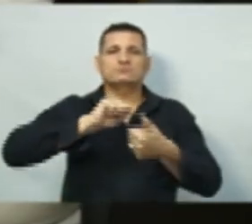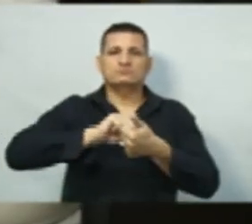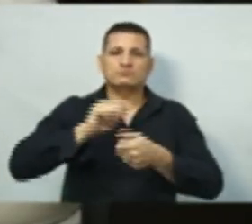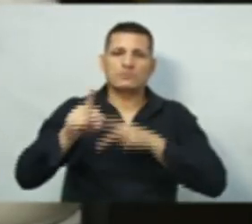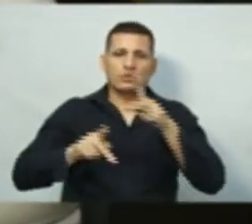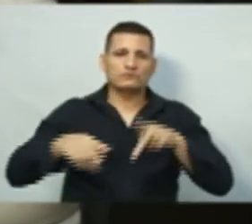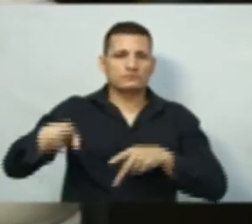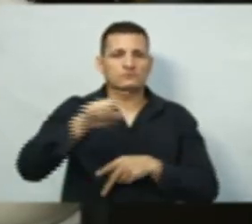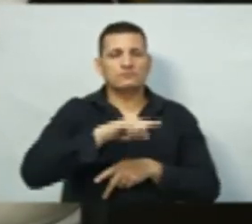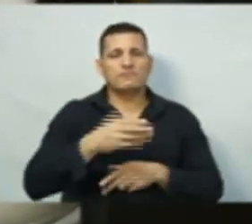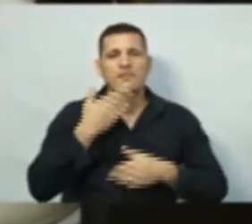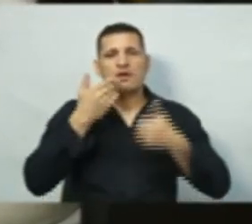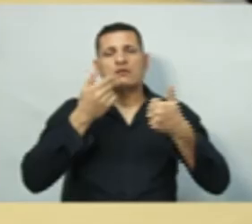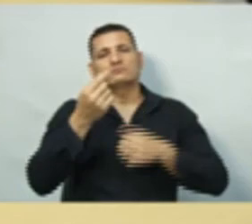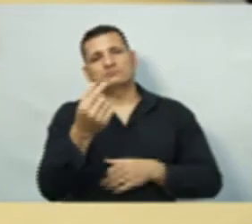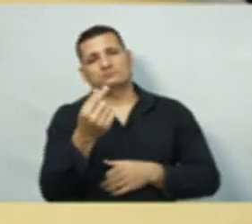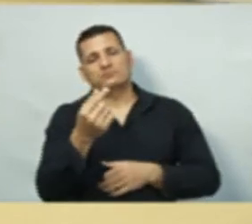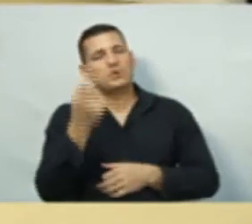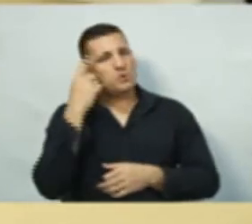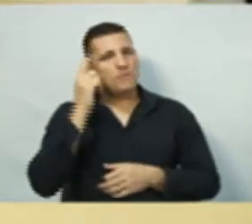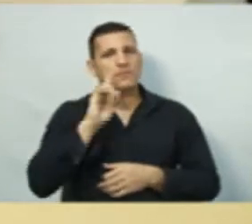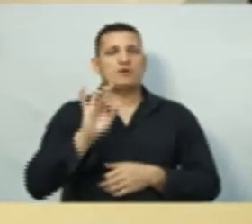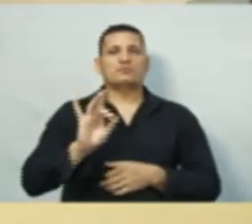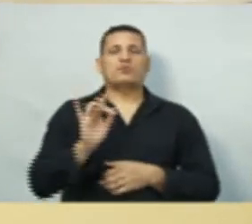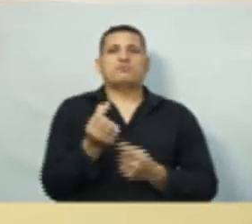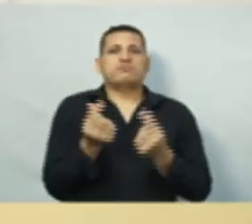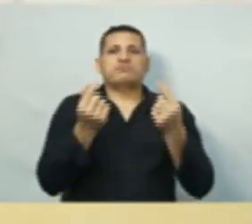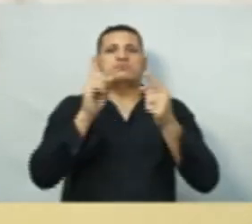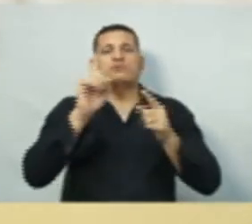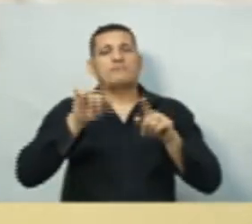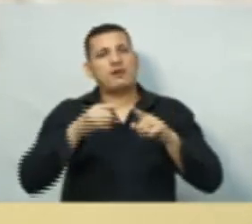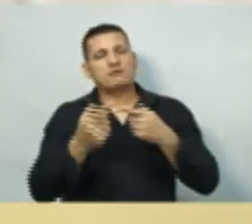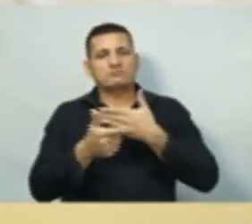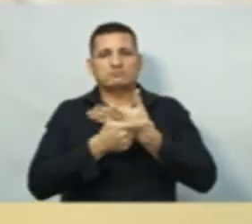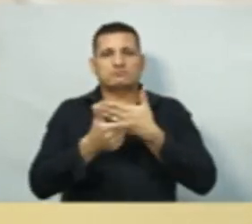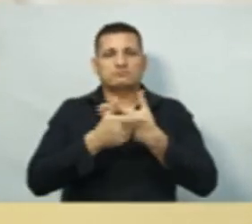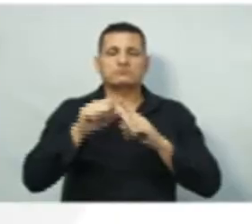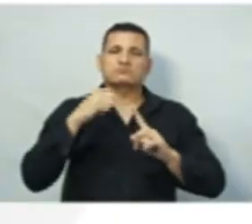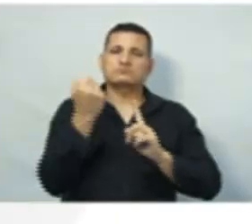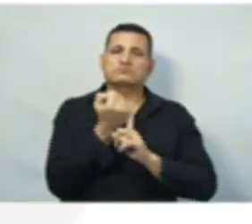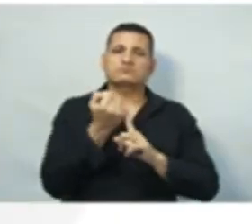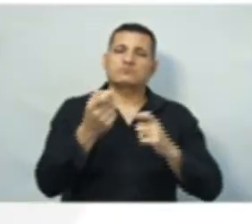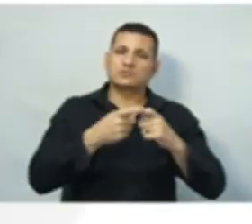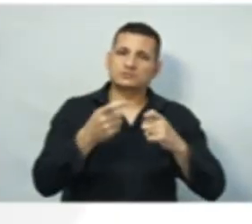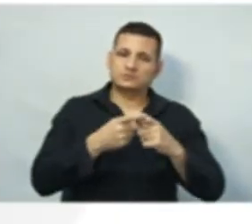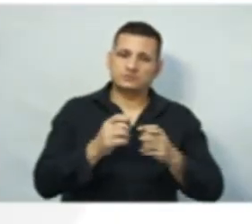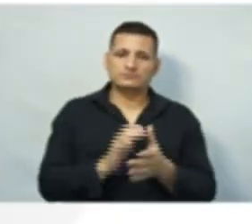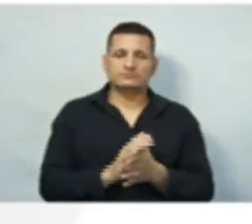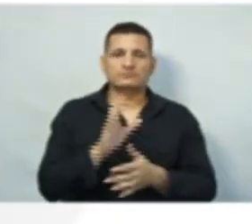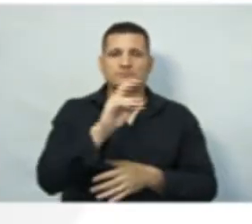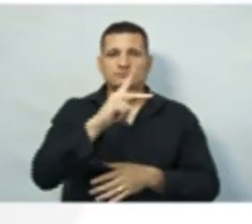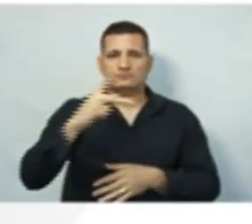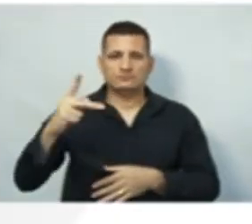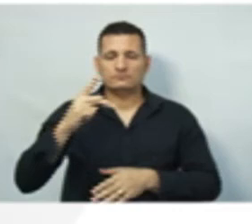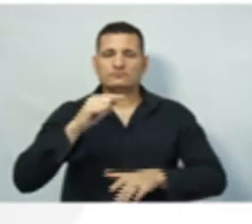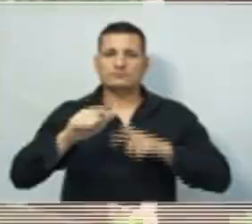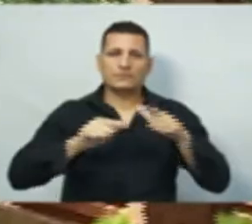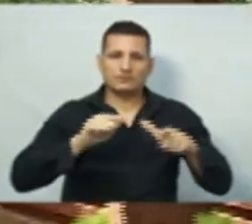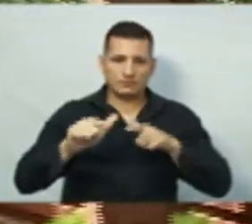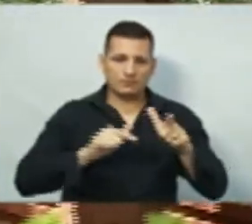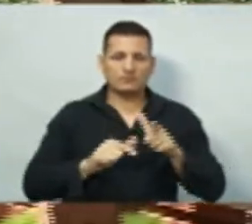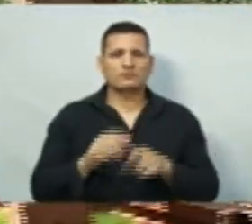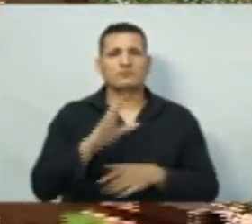melhor custo, sem pensar no lucro, mas no papel social da medicina. Cooperativismo de trabalho.